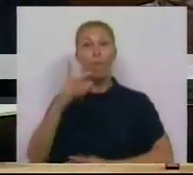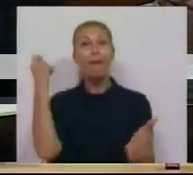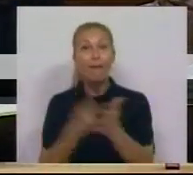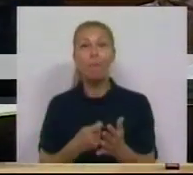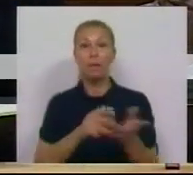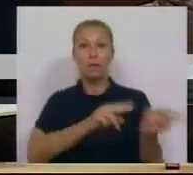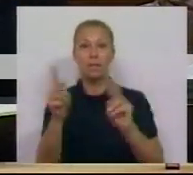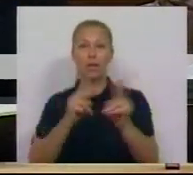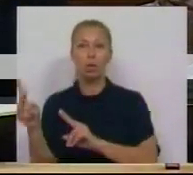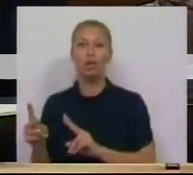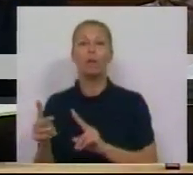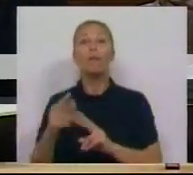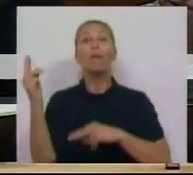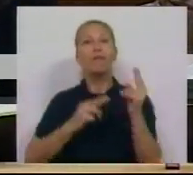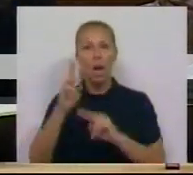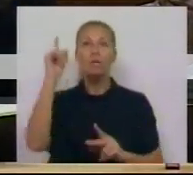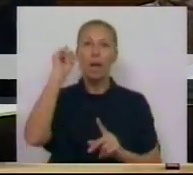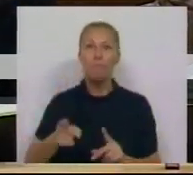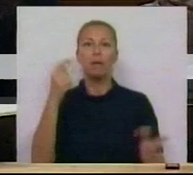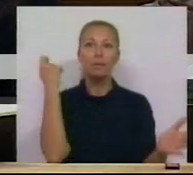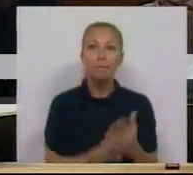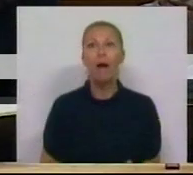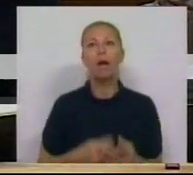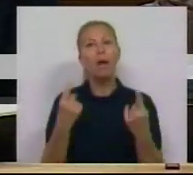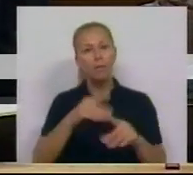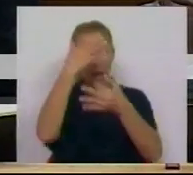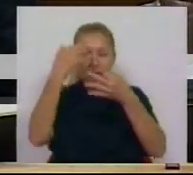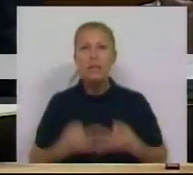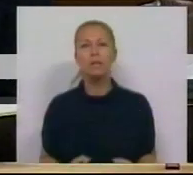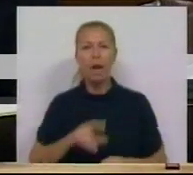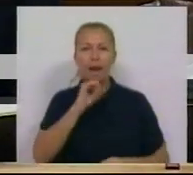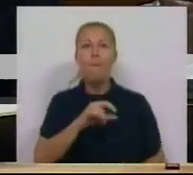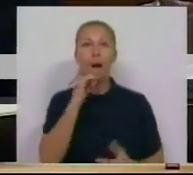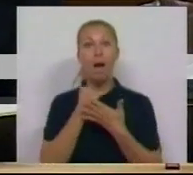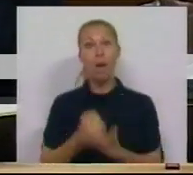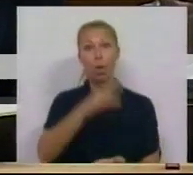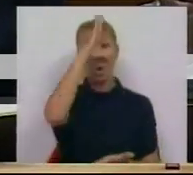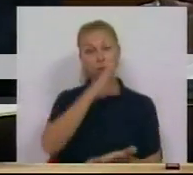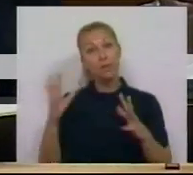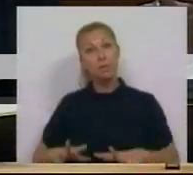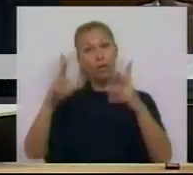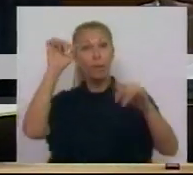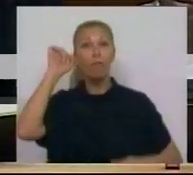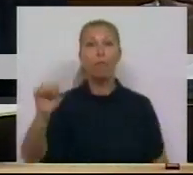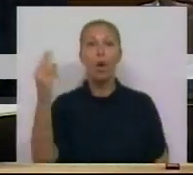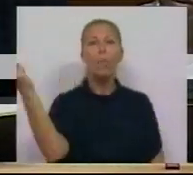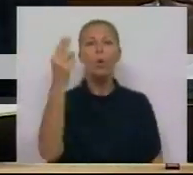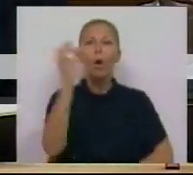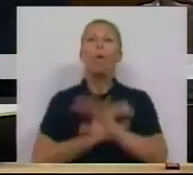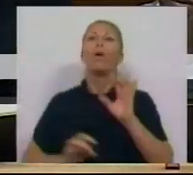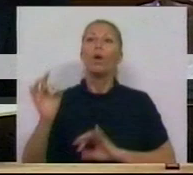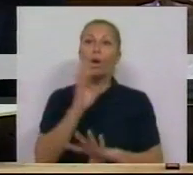que tenha um orçamento europeu decente, capaz de apoiar os Estados no seu desenvolvimento. Uma União